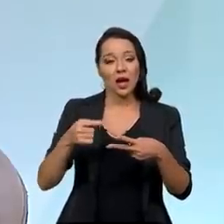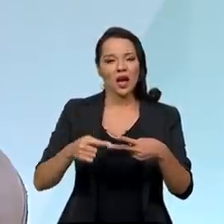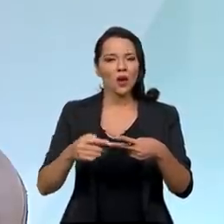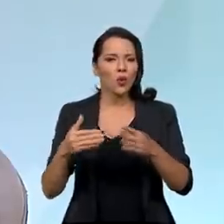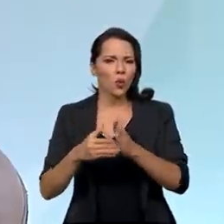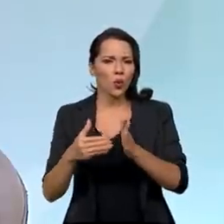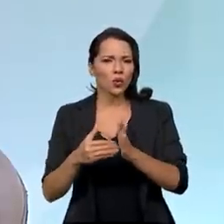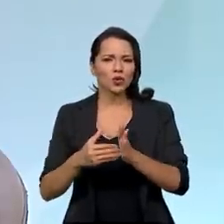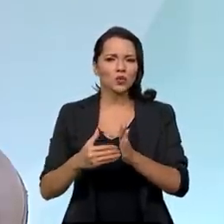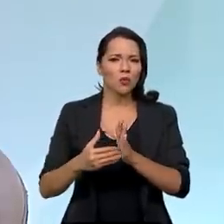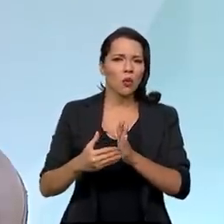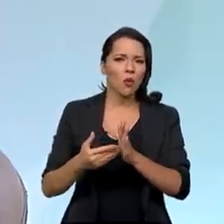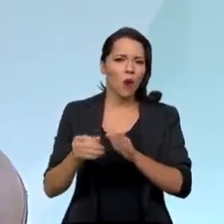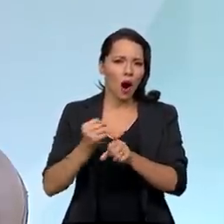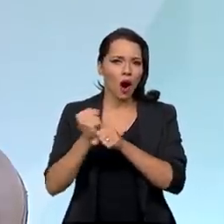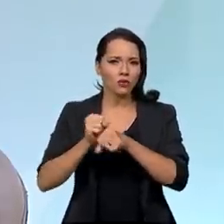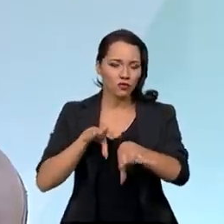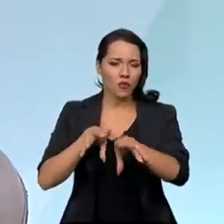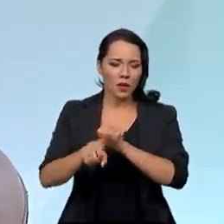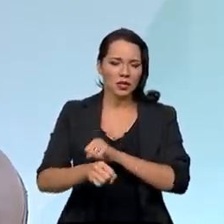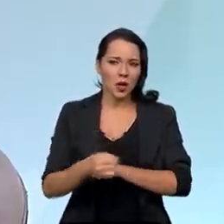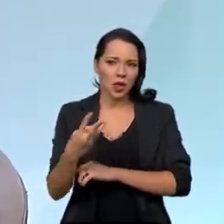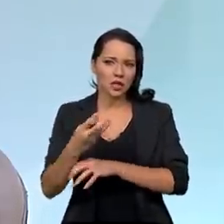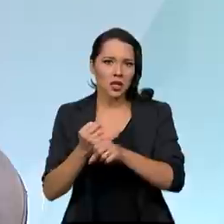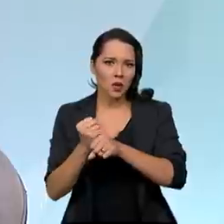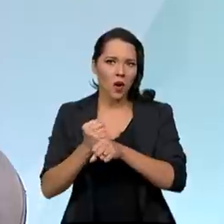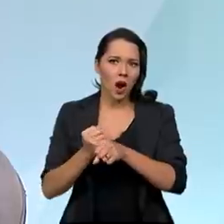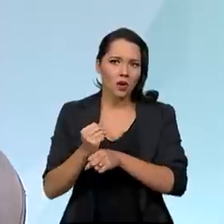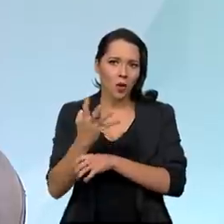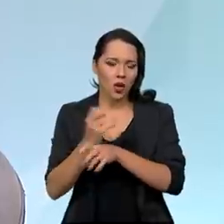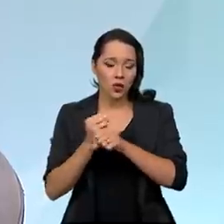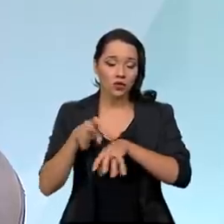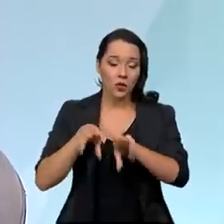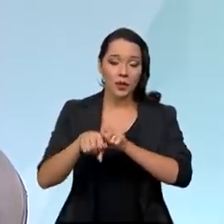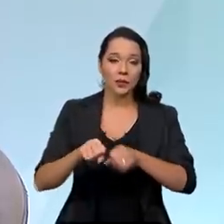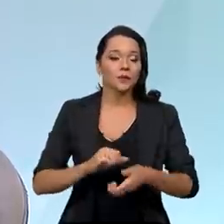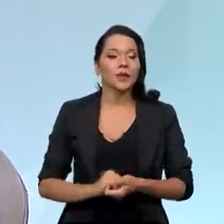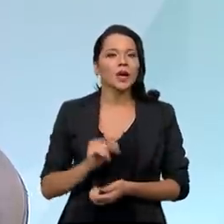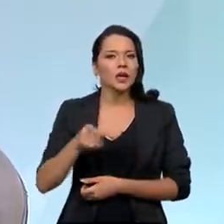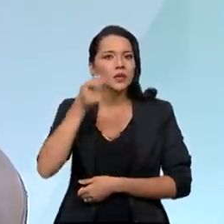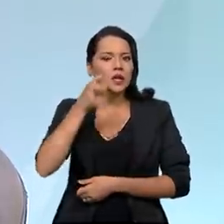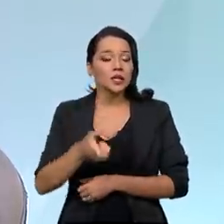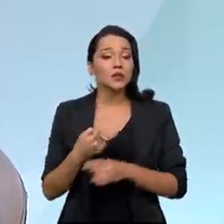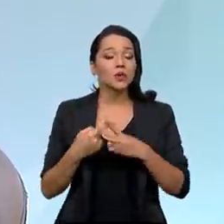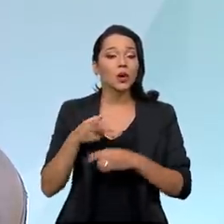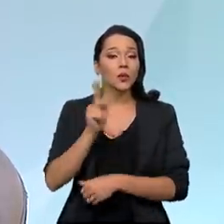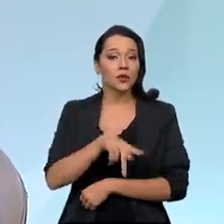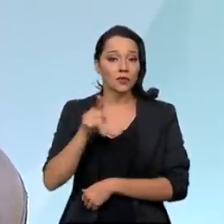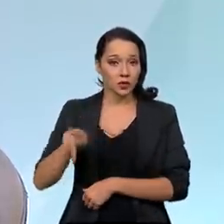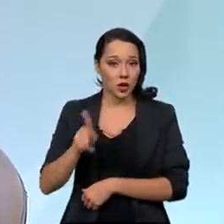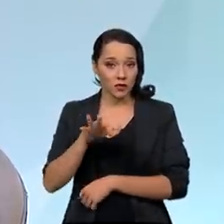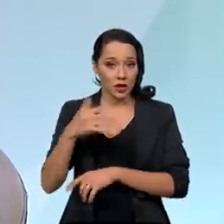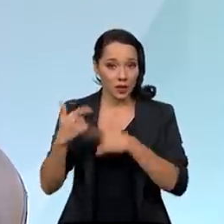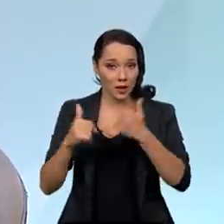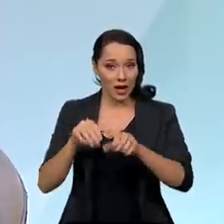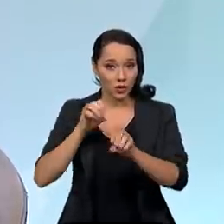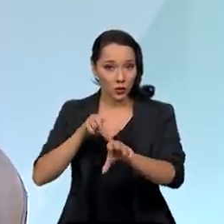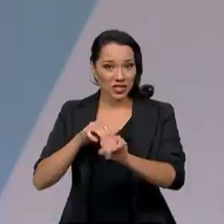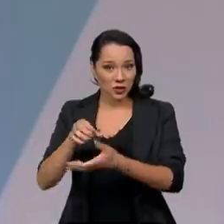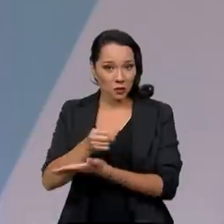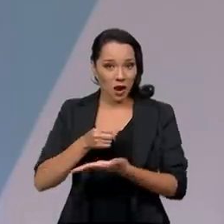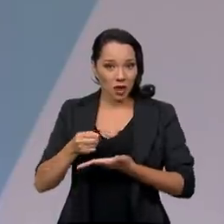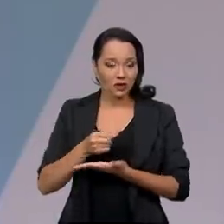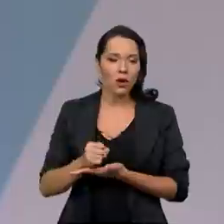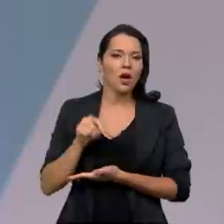de formação. E eles são muito importantes porque o professor que vai atuar na educação